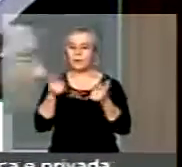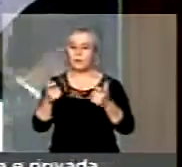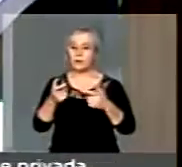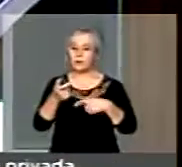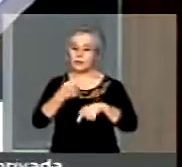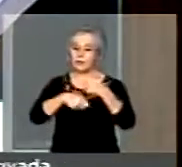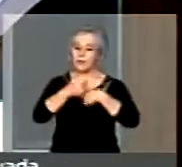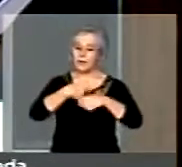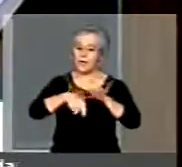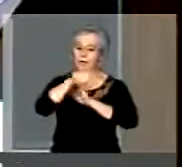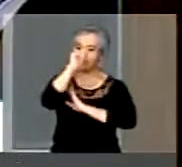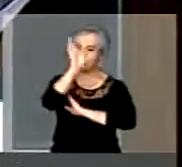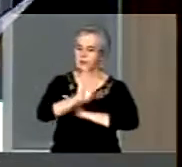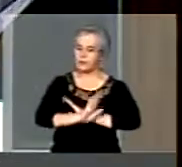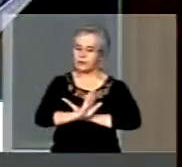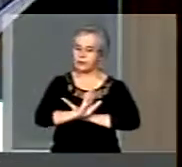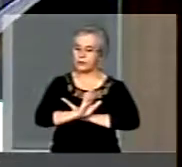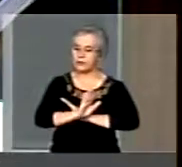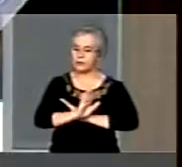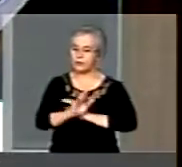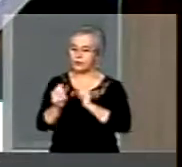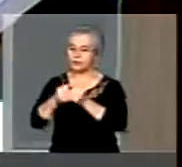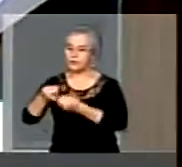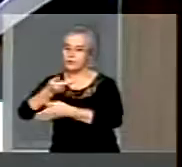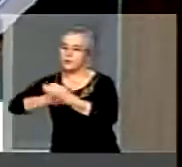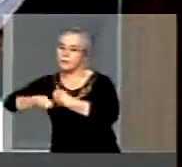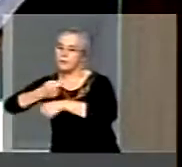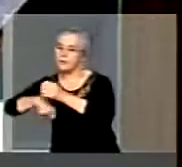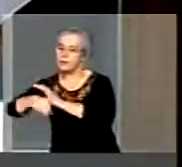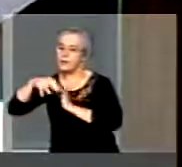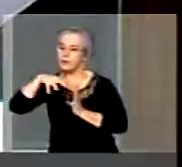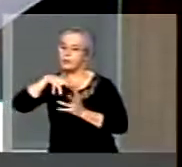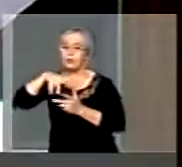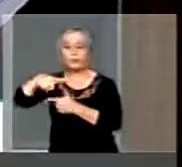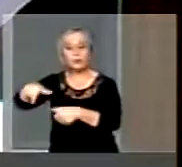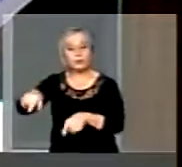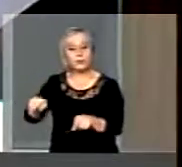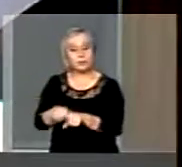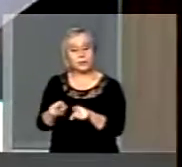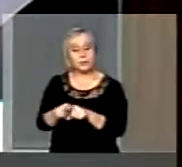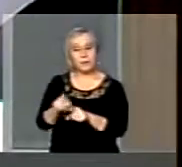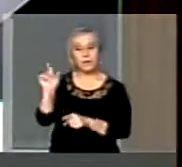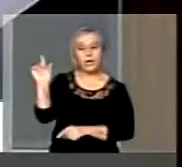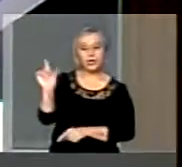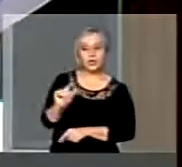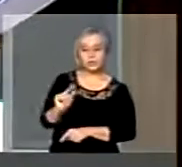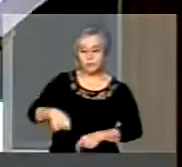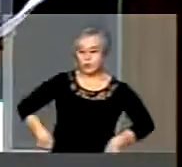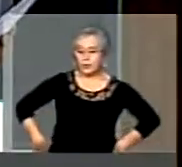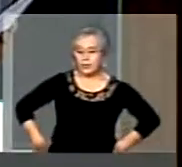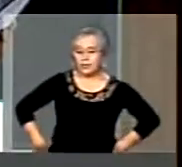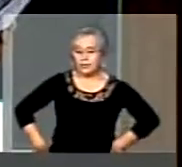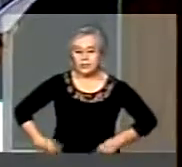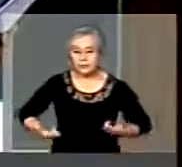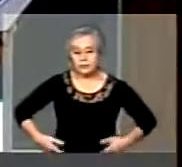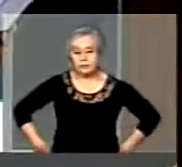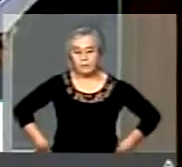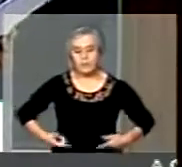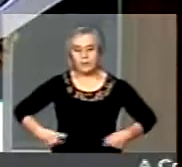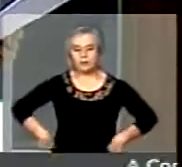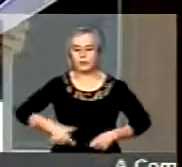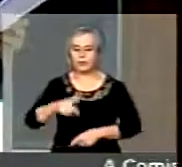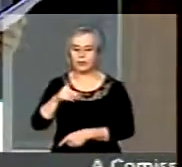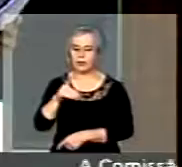externo e realizar uma reforma fiscal fundada na redução das despesas e não no aumento das receitas